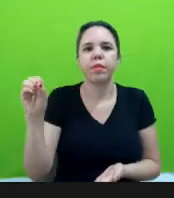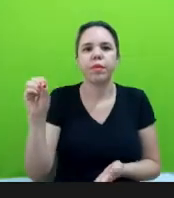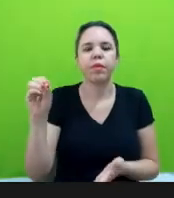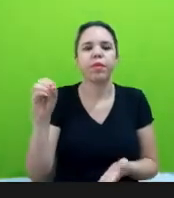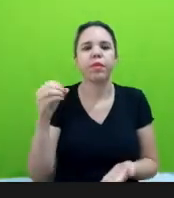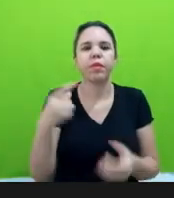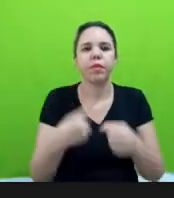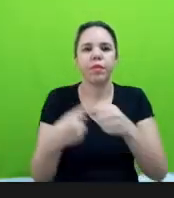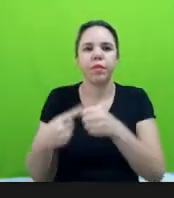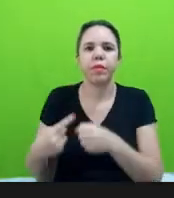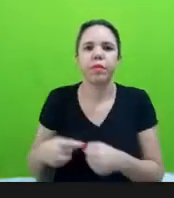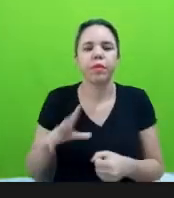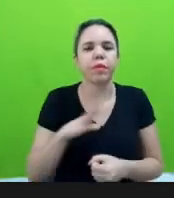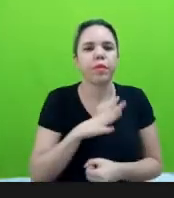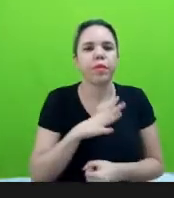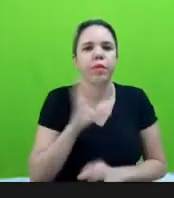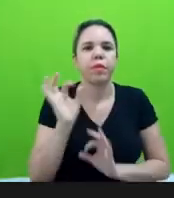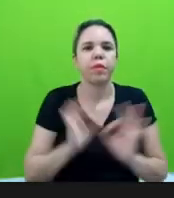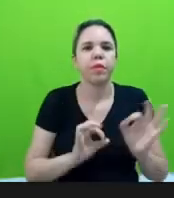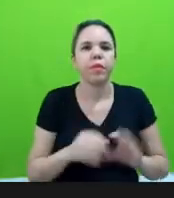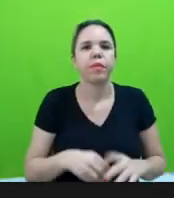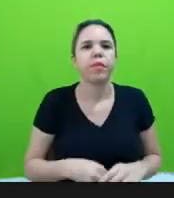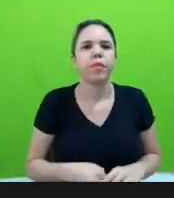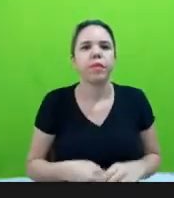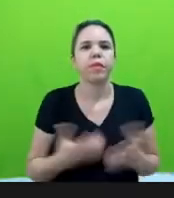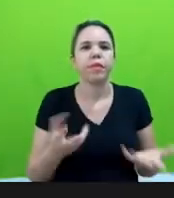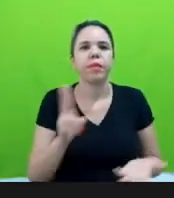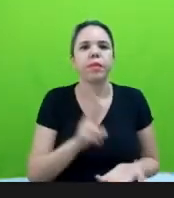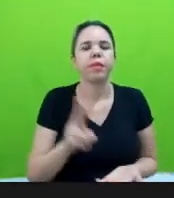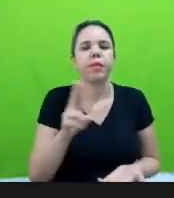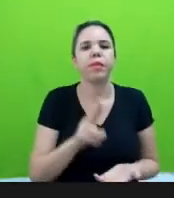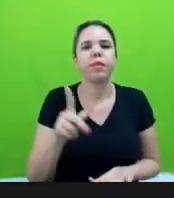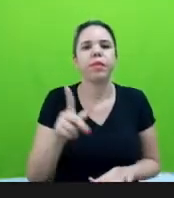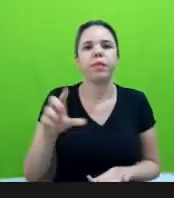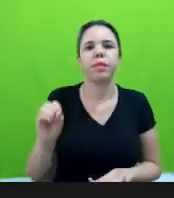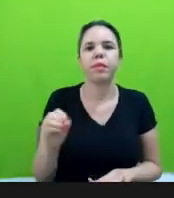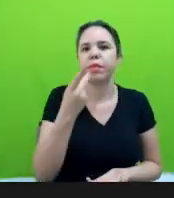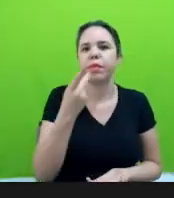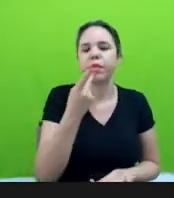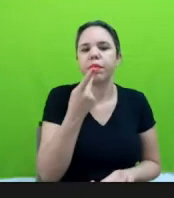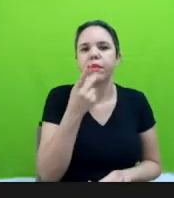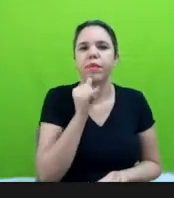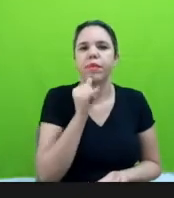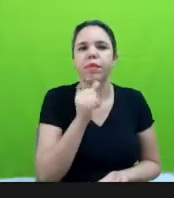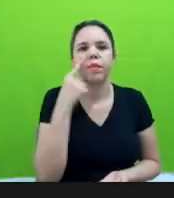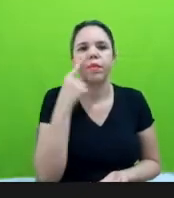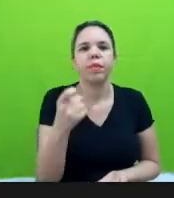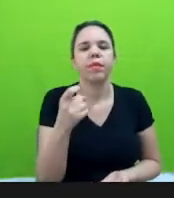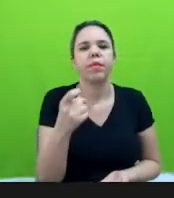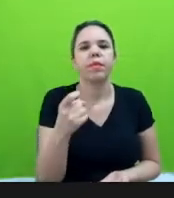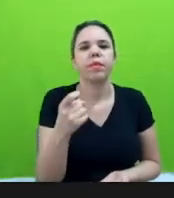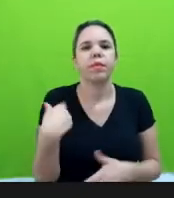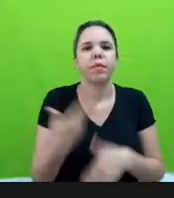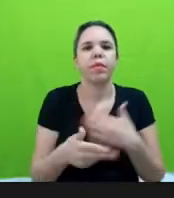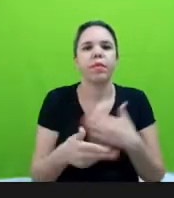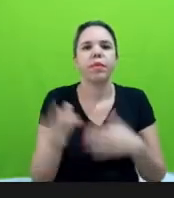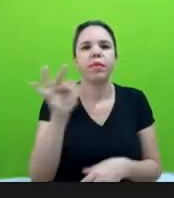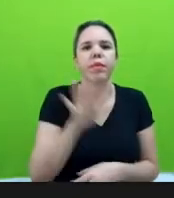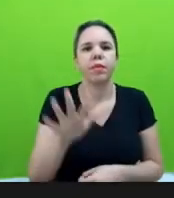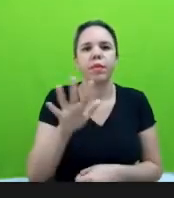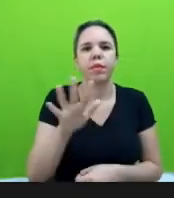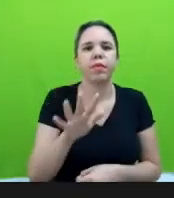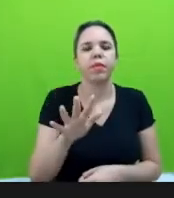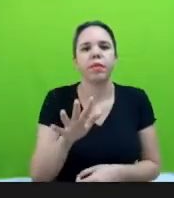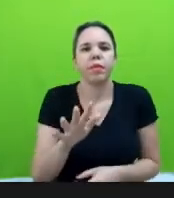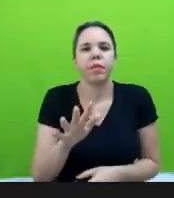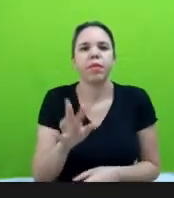sequer regulamentaram. E eu quis usar como gancho que o Paulo falou, que ele deu um exemplo interessante de uma universidade que é a mais rica do país, que não